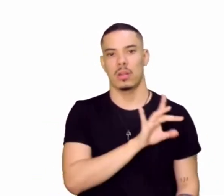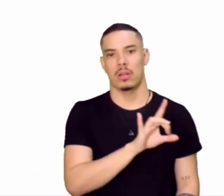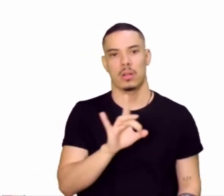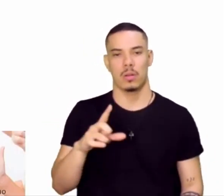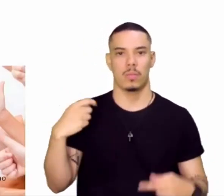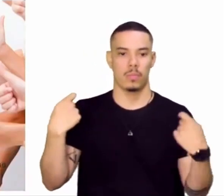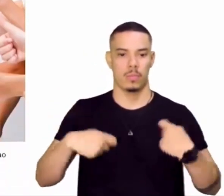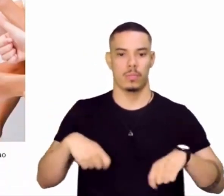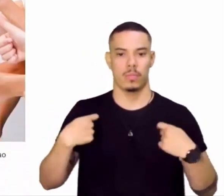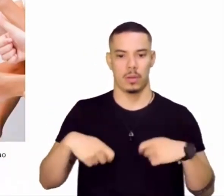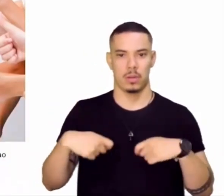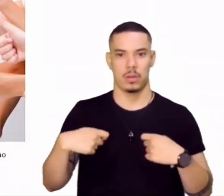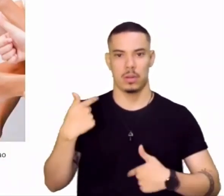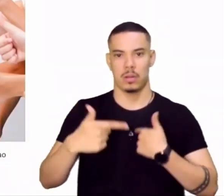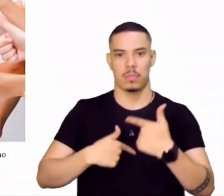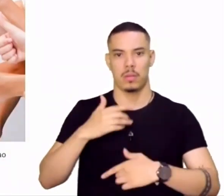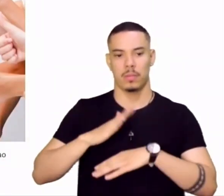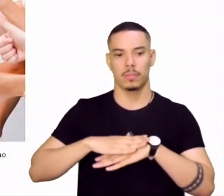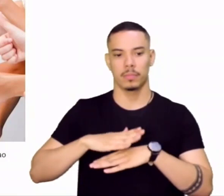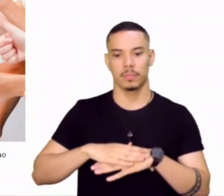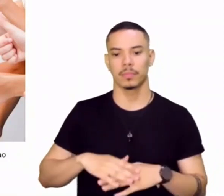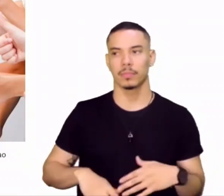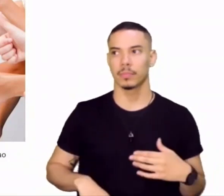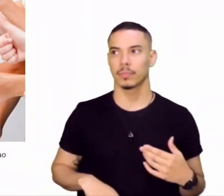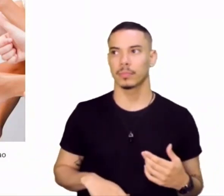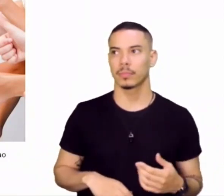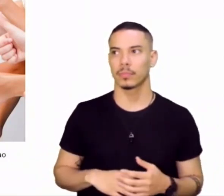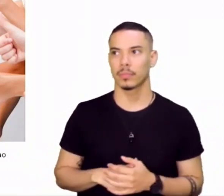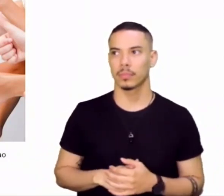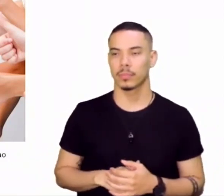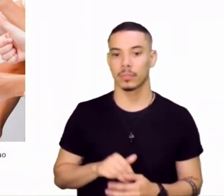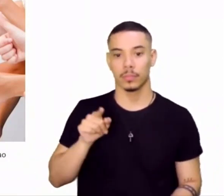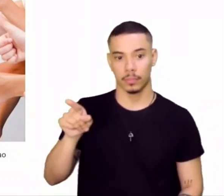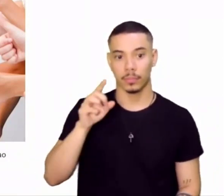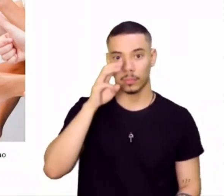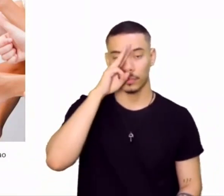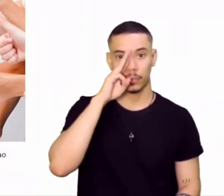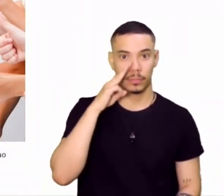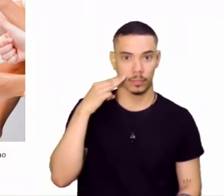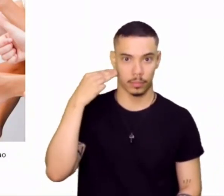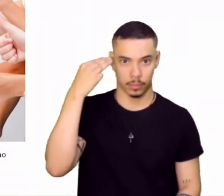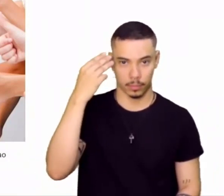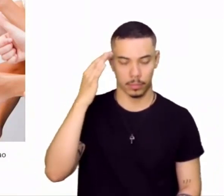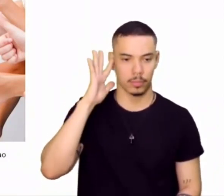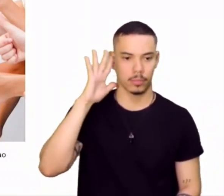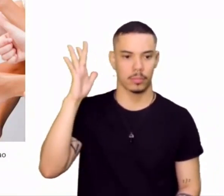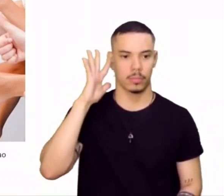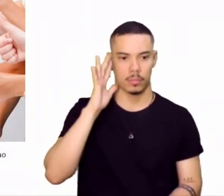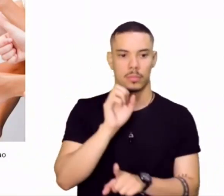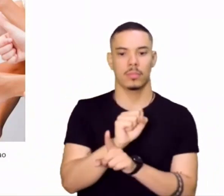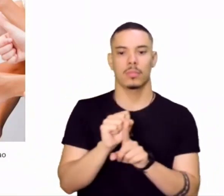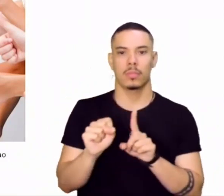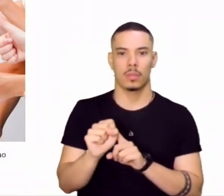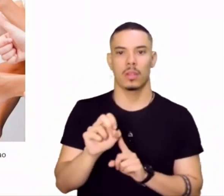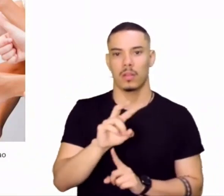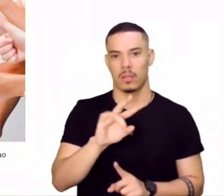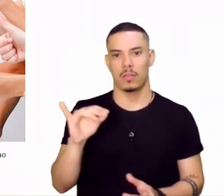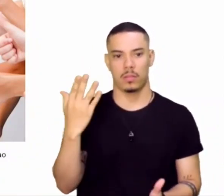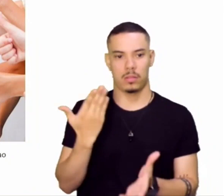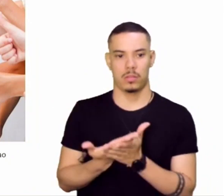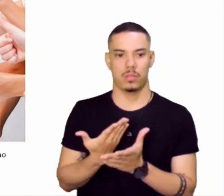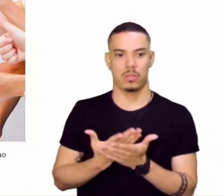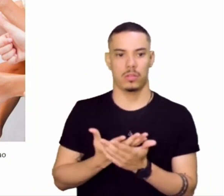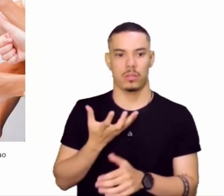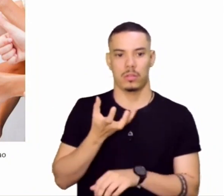segundo o seu trabalho. Esse pensador aqui, sociólogo, vocês vão estudar no âmbito do componente